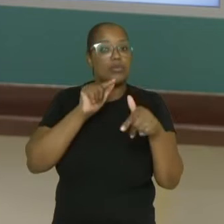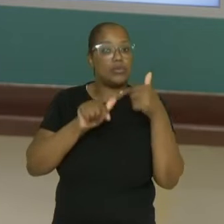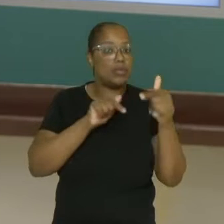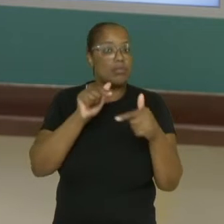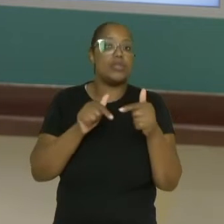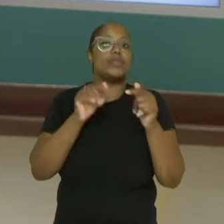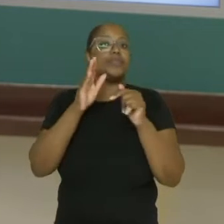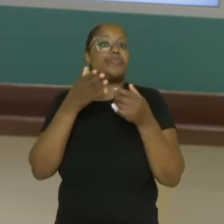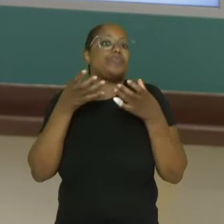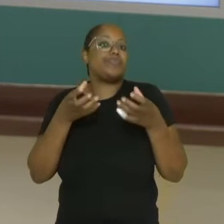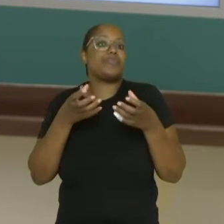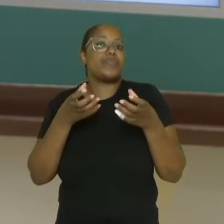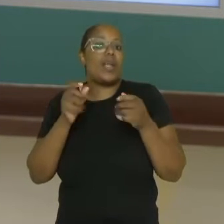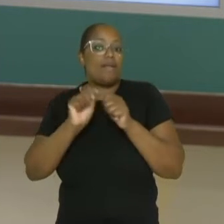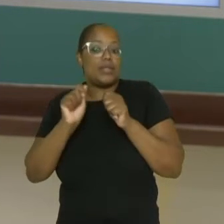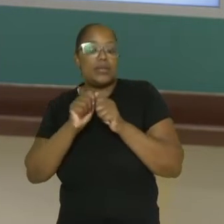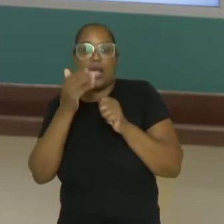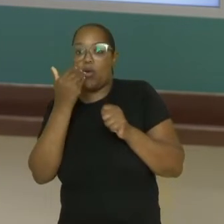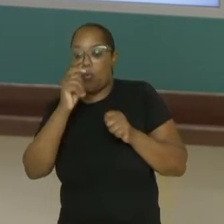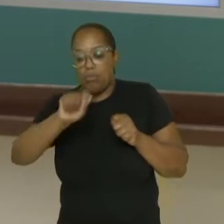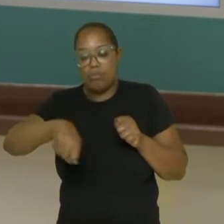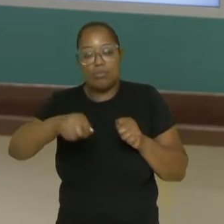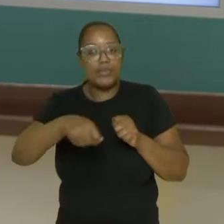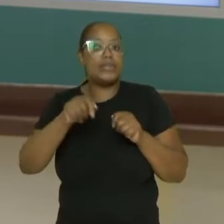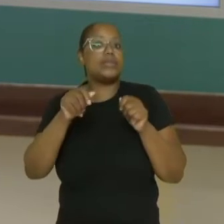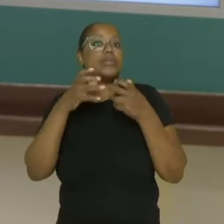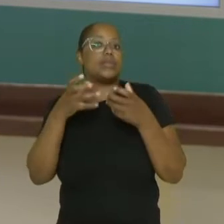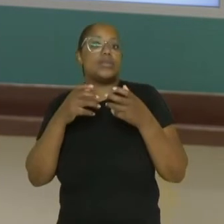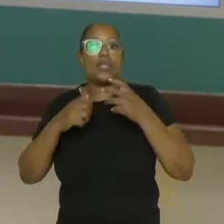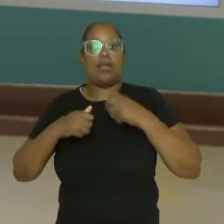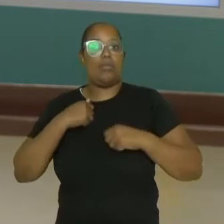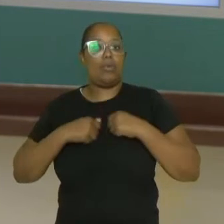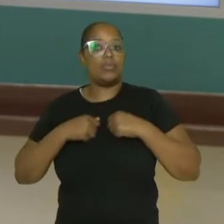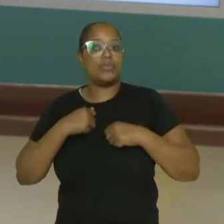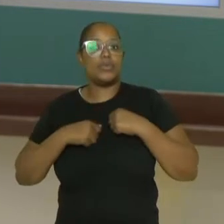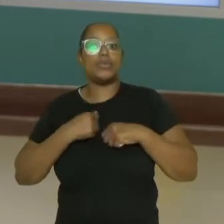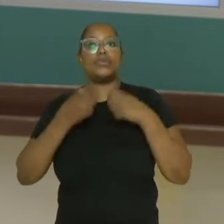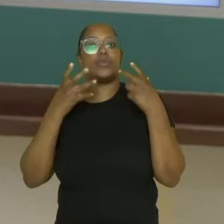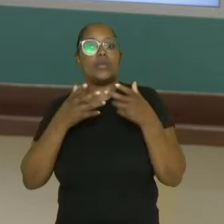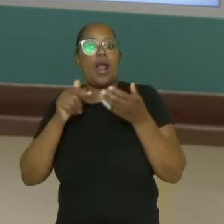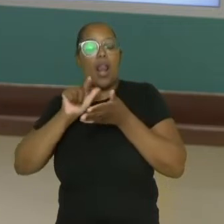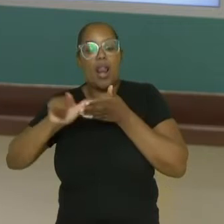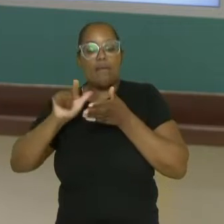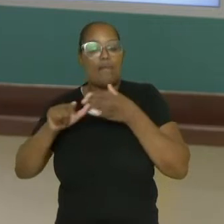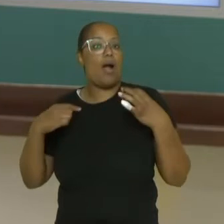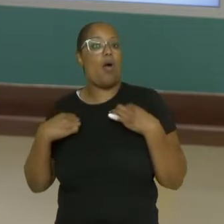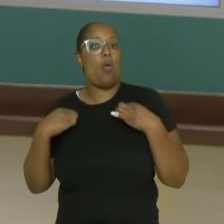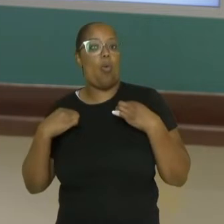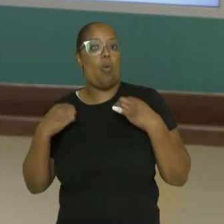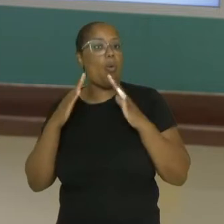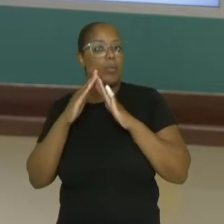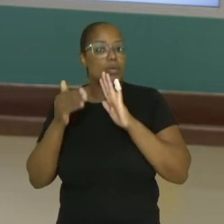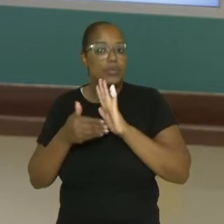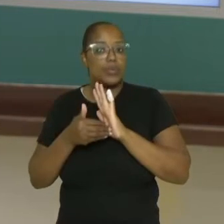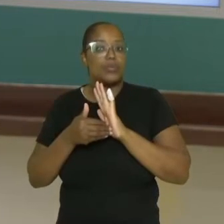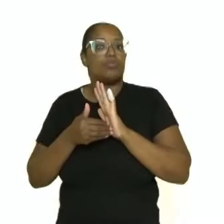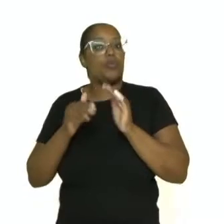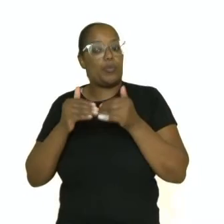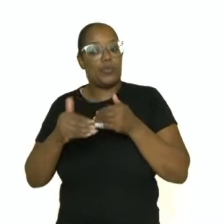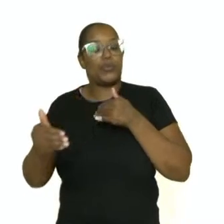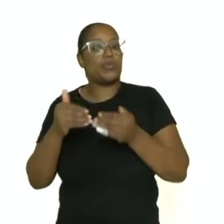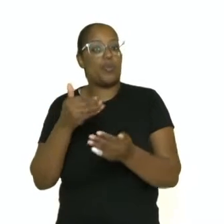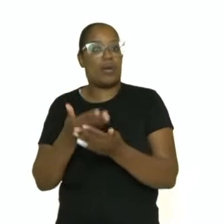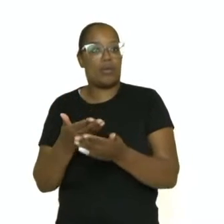água para preparar a alimentação, para tomar banho, para fazer várias ações ali na sua residência, certo? Vamos seguir.